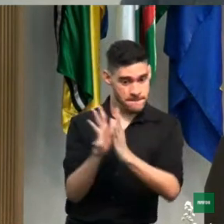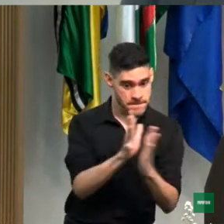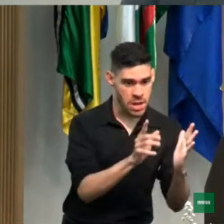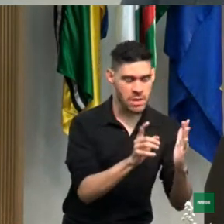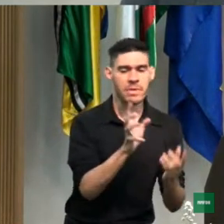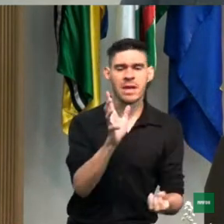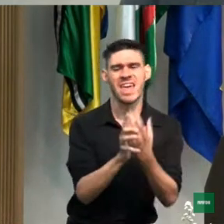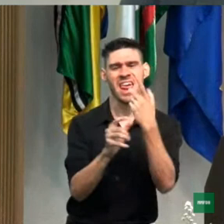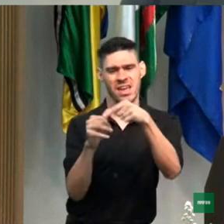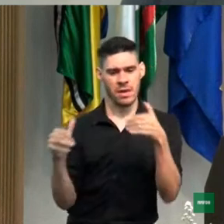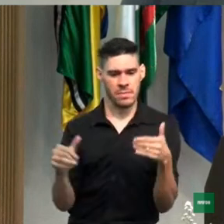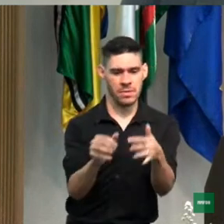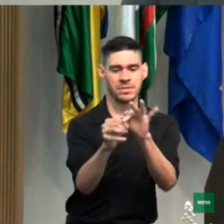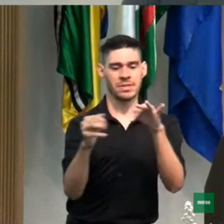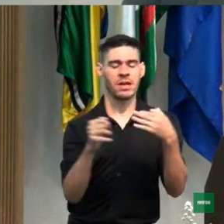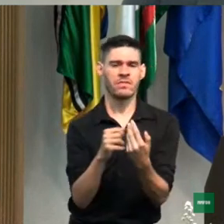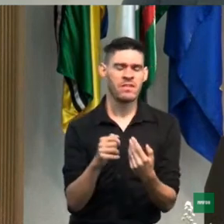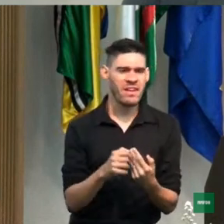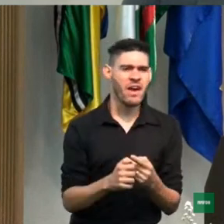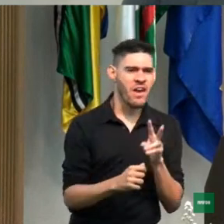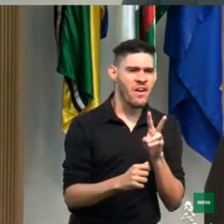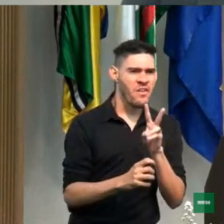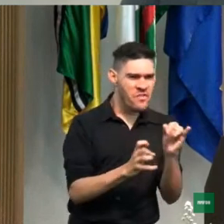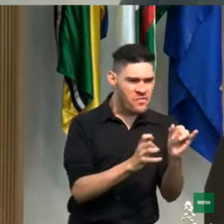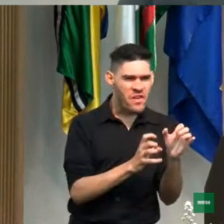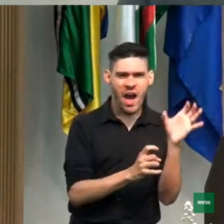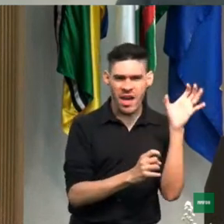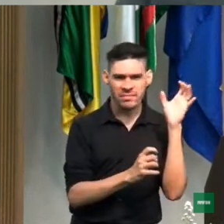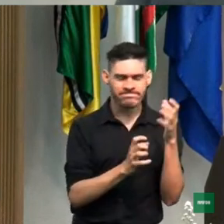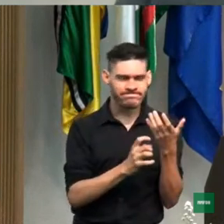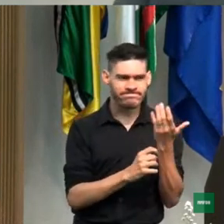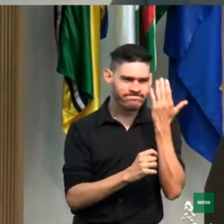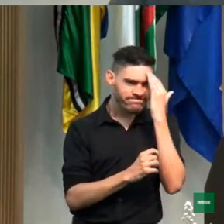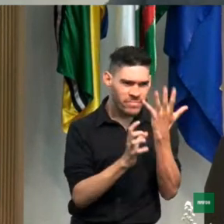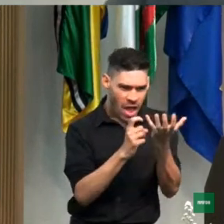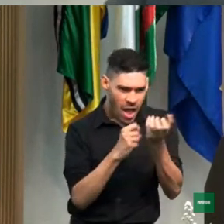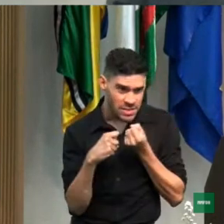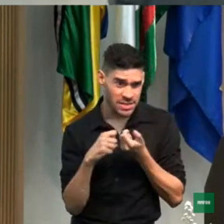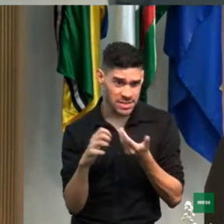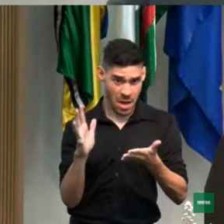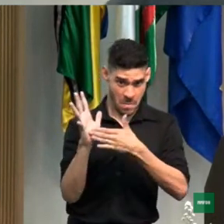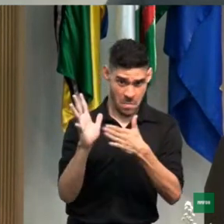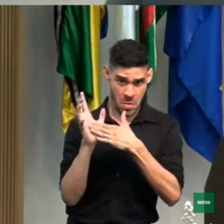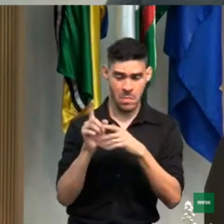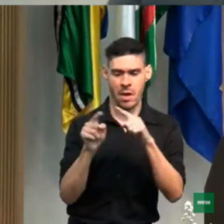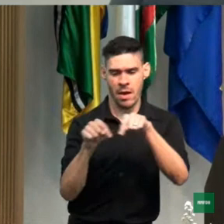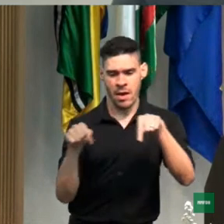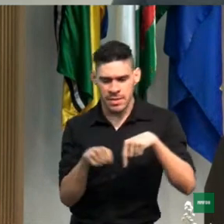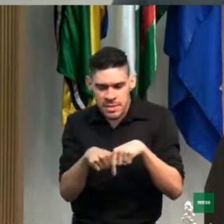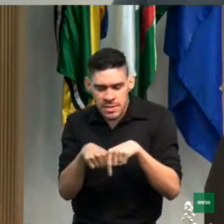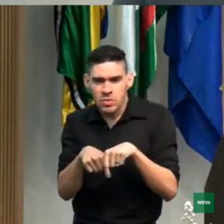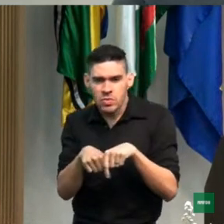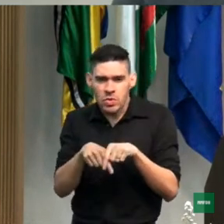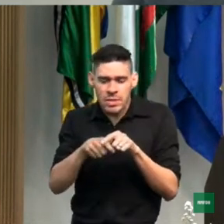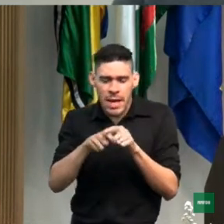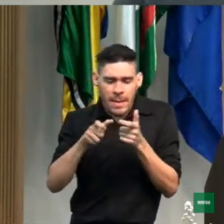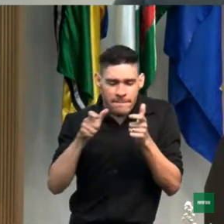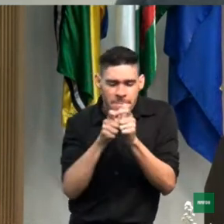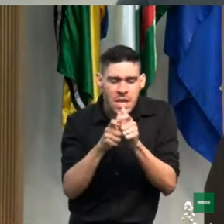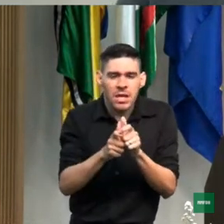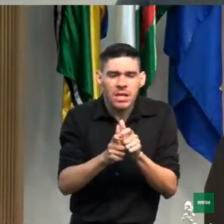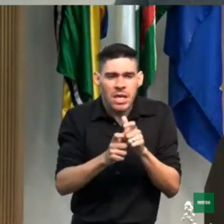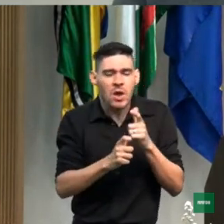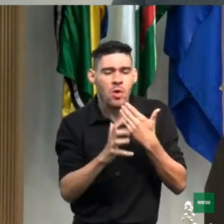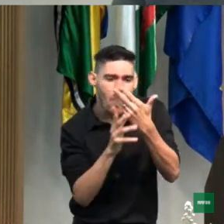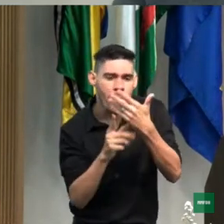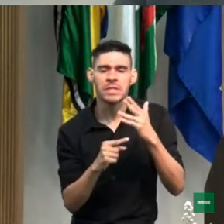dizia: mas será que ele vai nos ouvir mesmo? E a gente, numa salinha, a gente começou a sonhar com esse ministério. Olha o que Deus